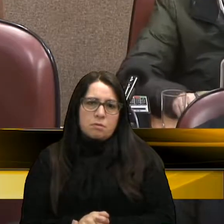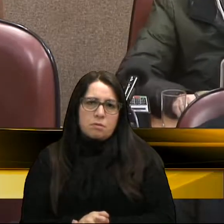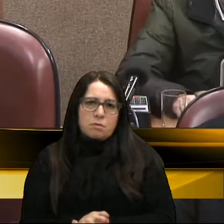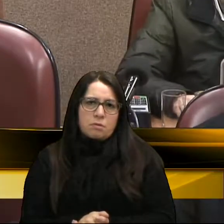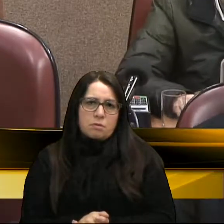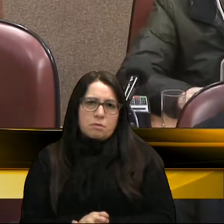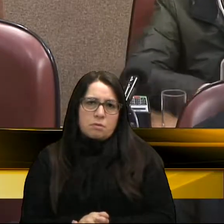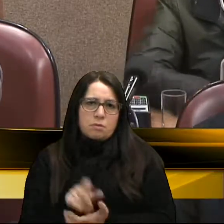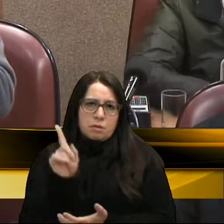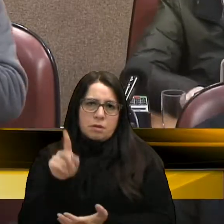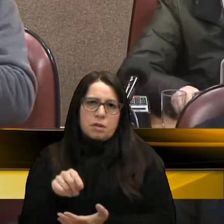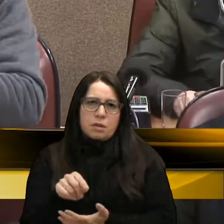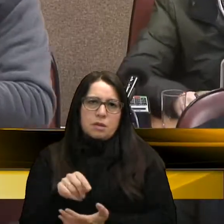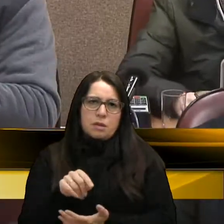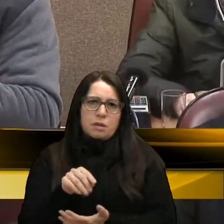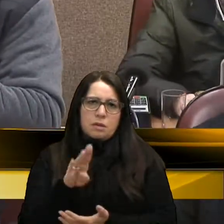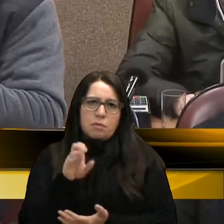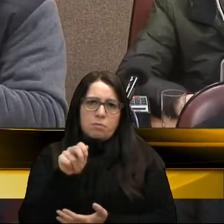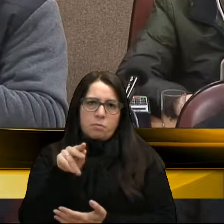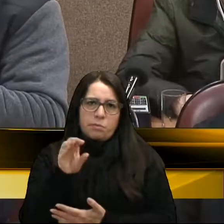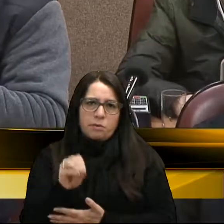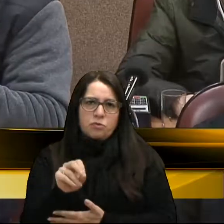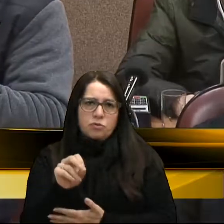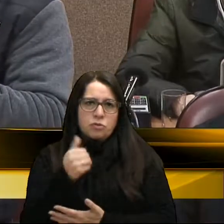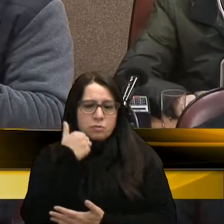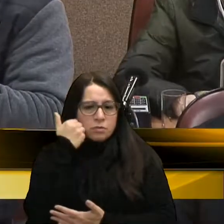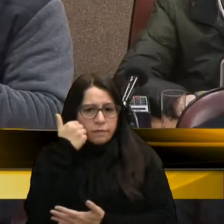Aquele marginal lá, bandido, safado,